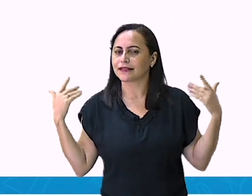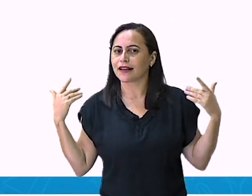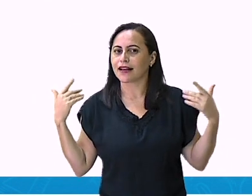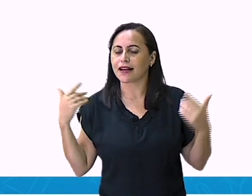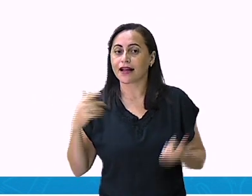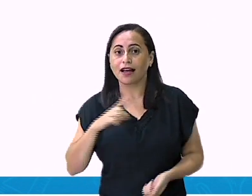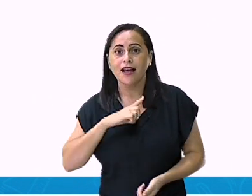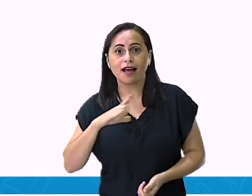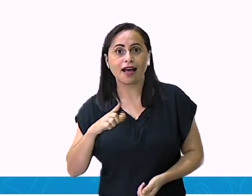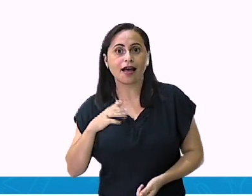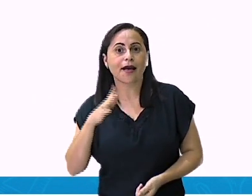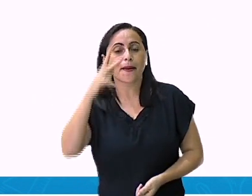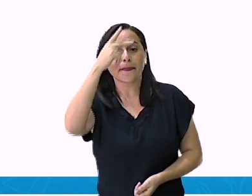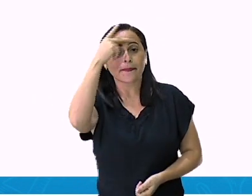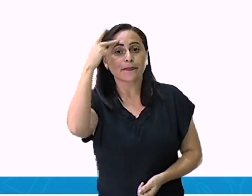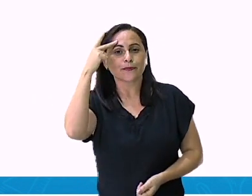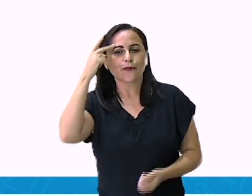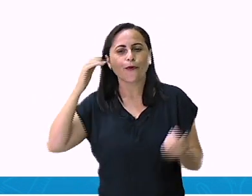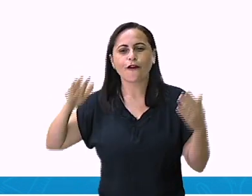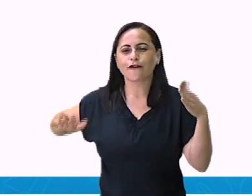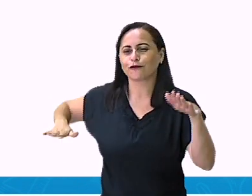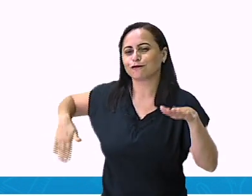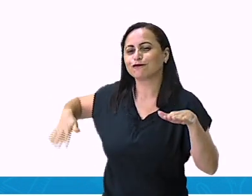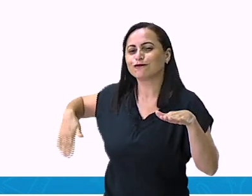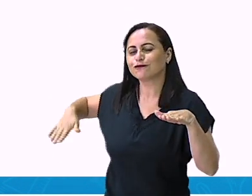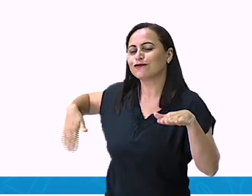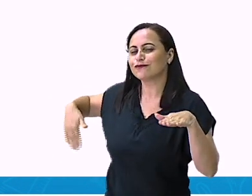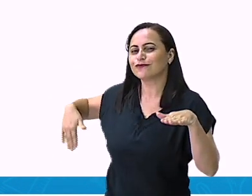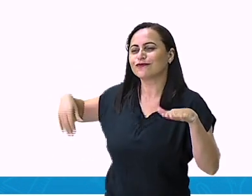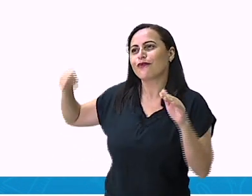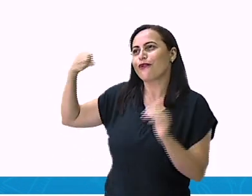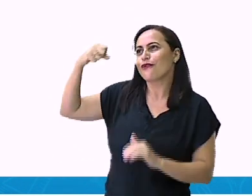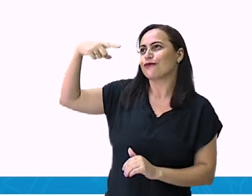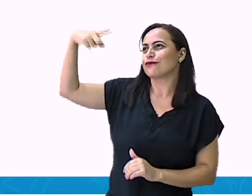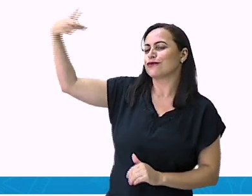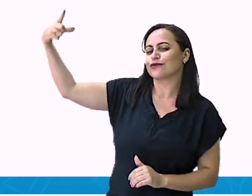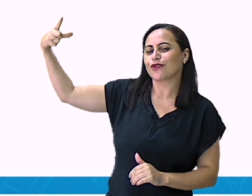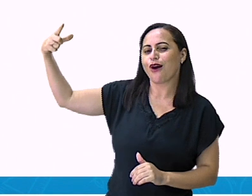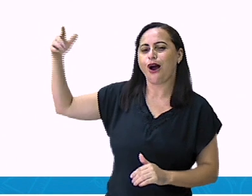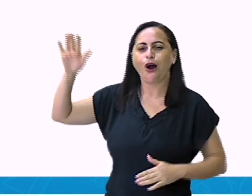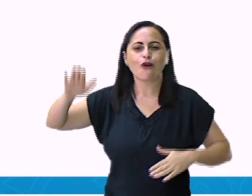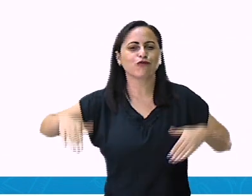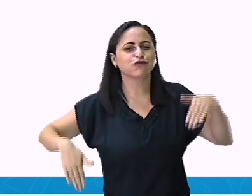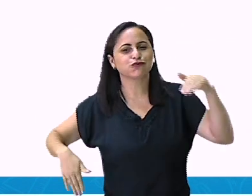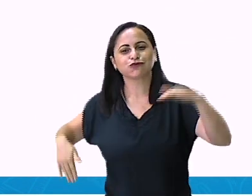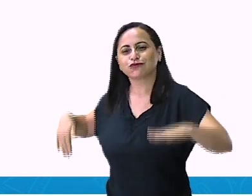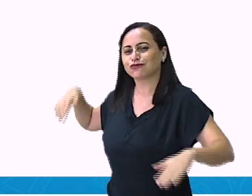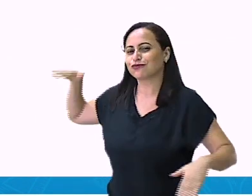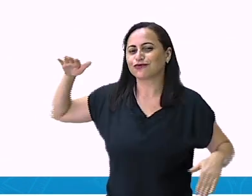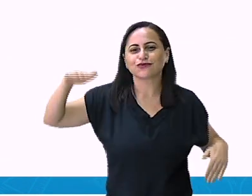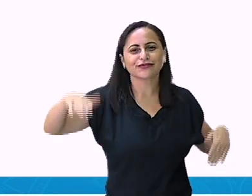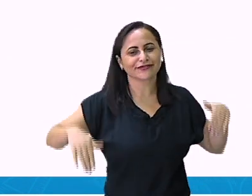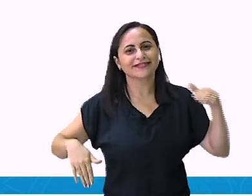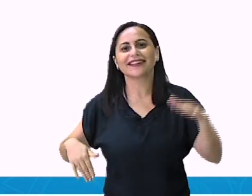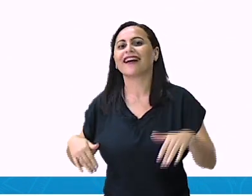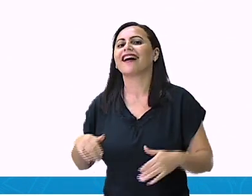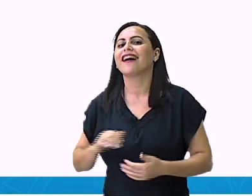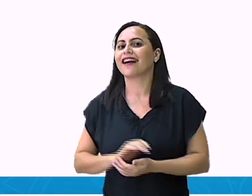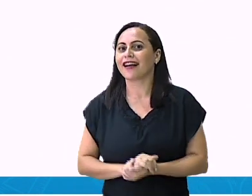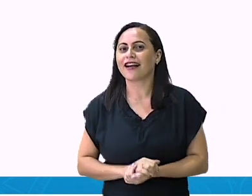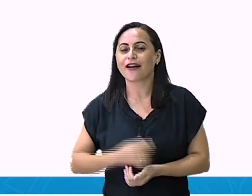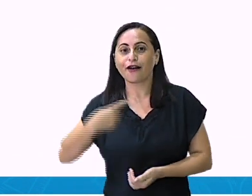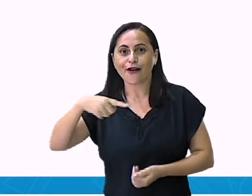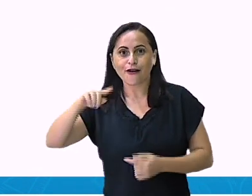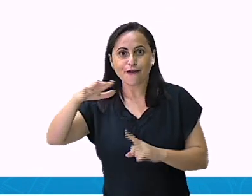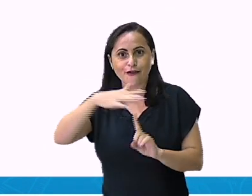ao clube tomar sol, pular na piscina? Vai ao